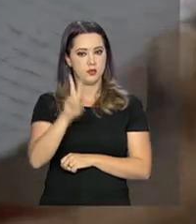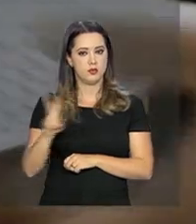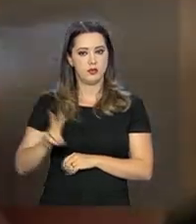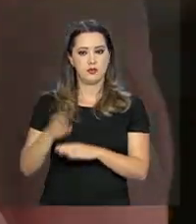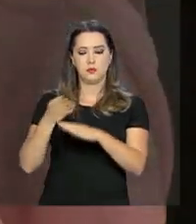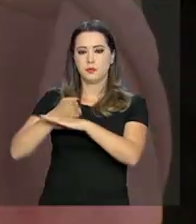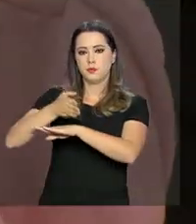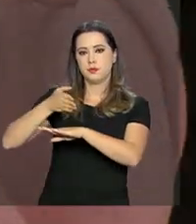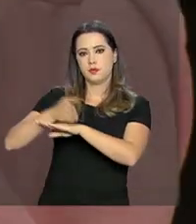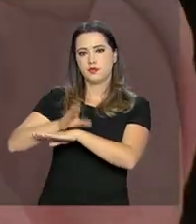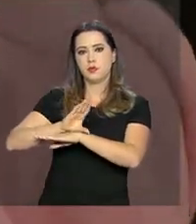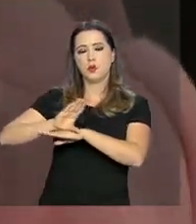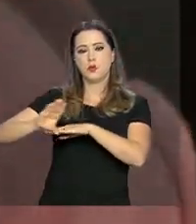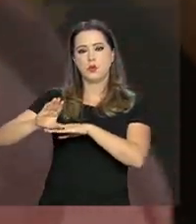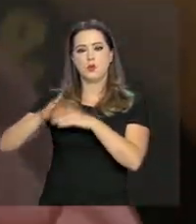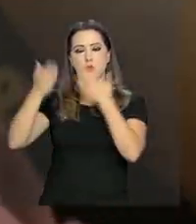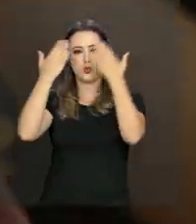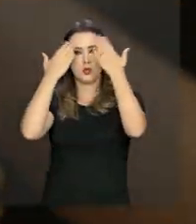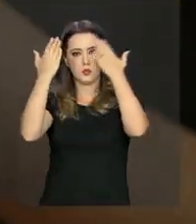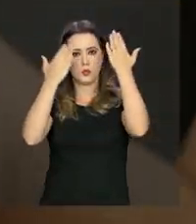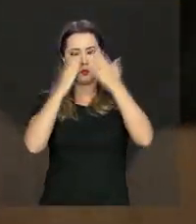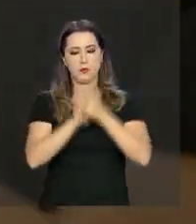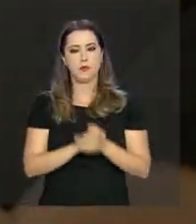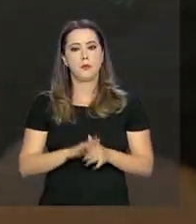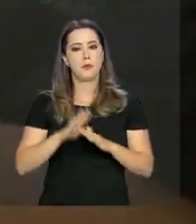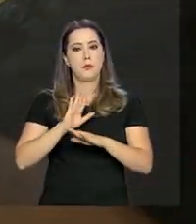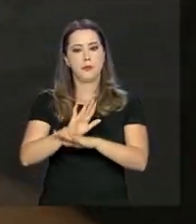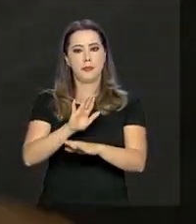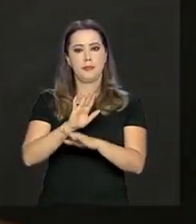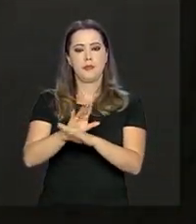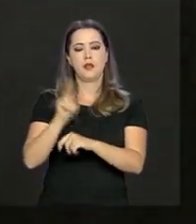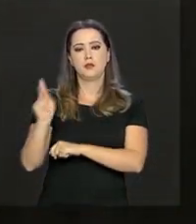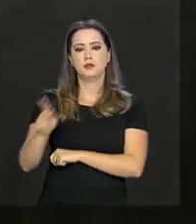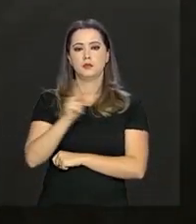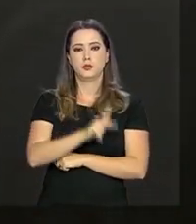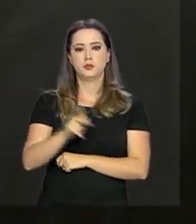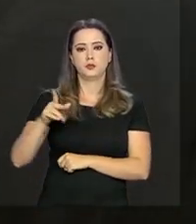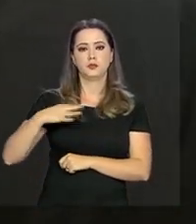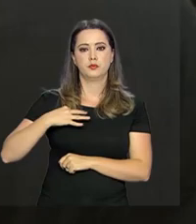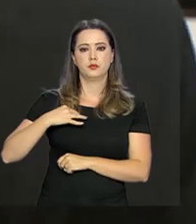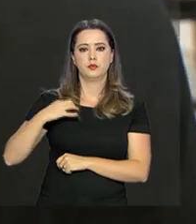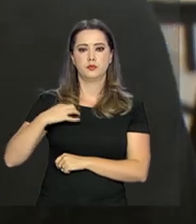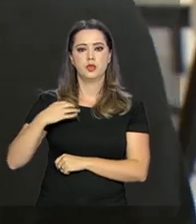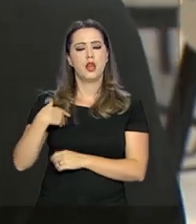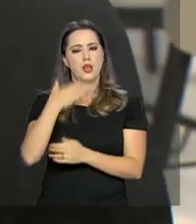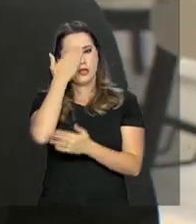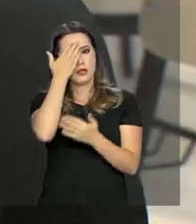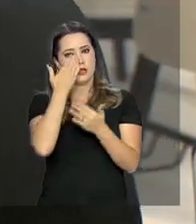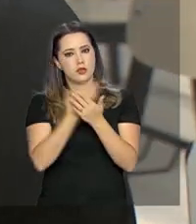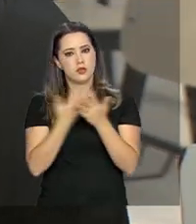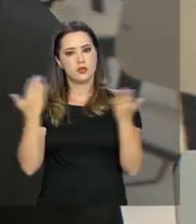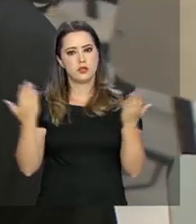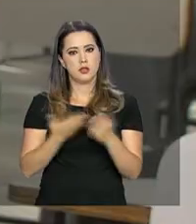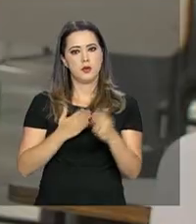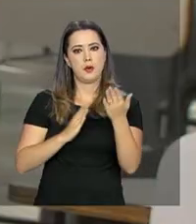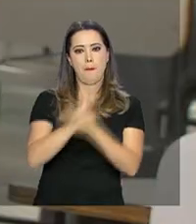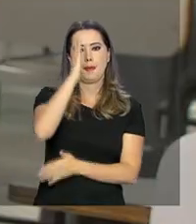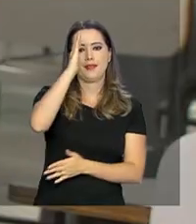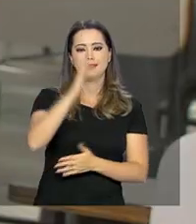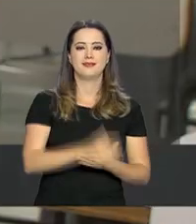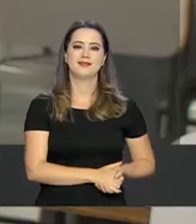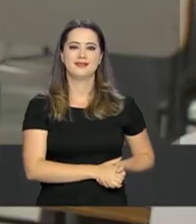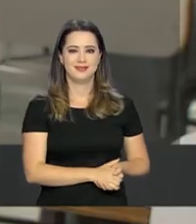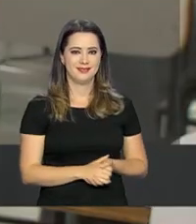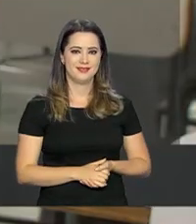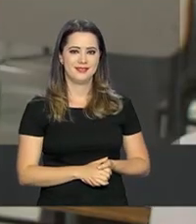de ingressar no curso de psicologia com a ajuda dos professores voluntários ela acredita que agora passa e nós temos